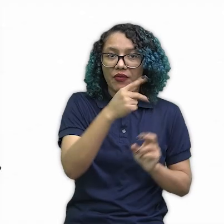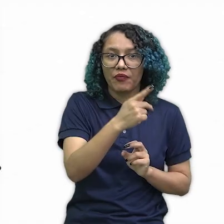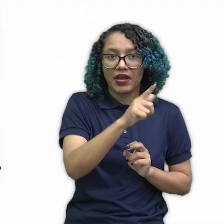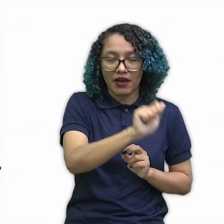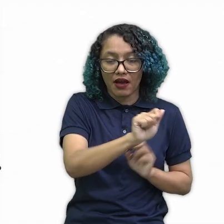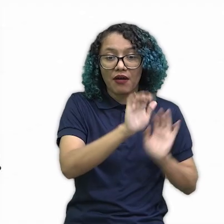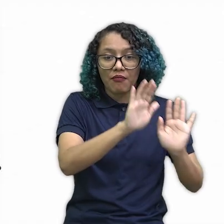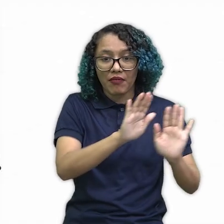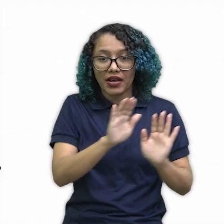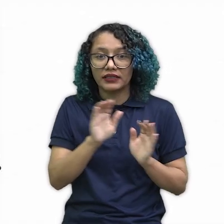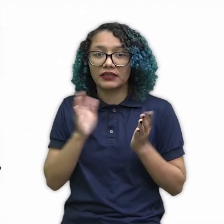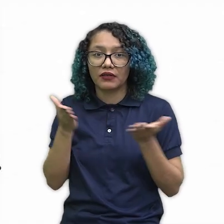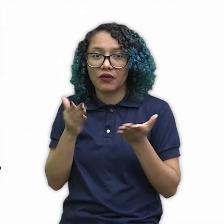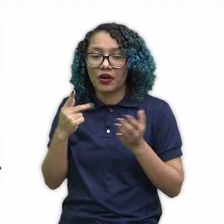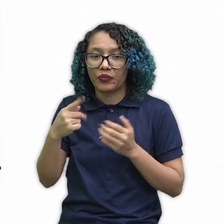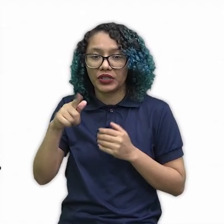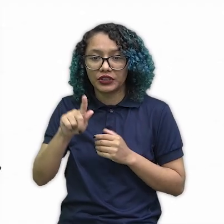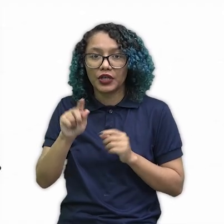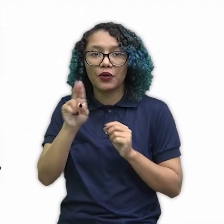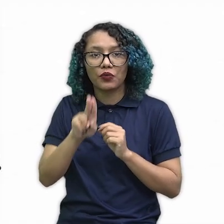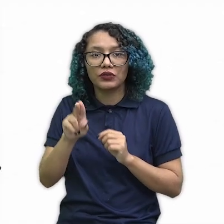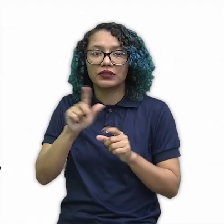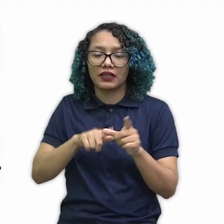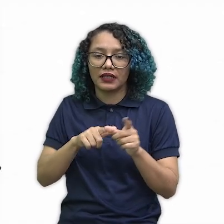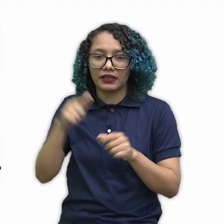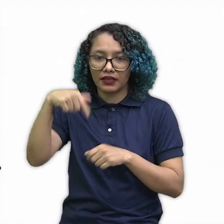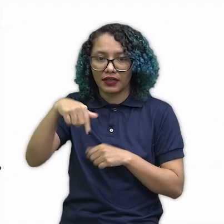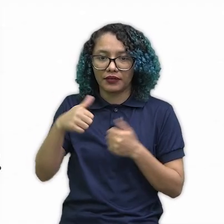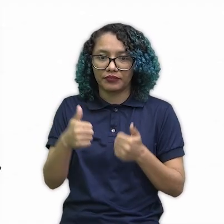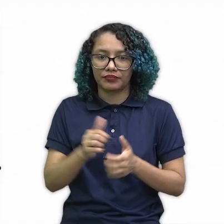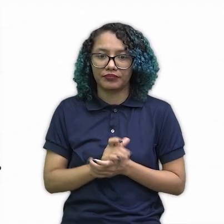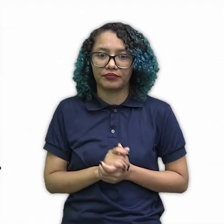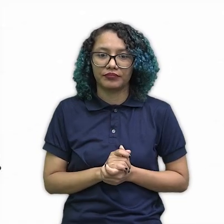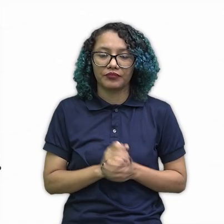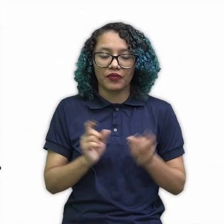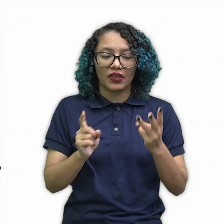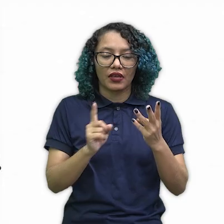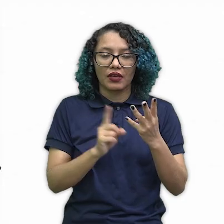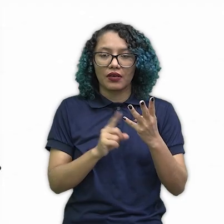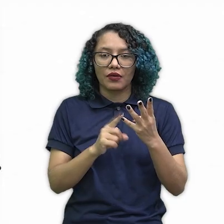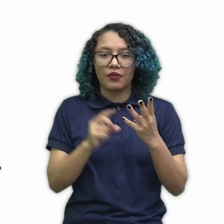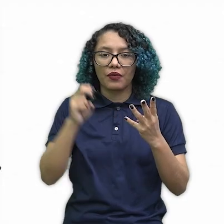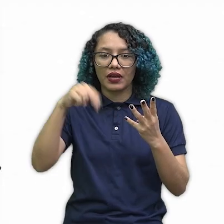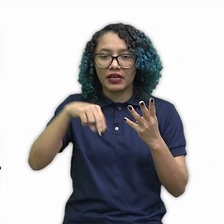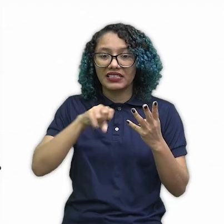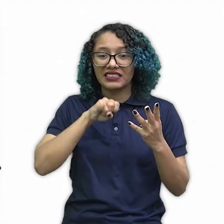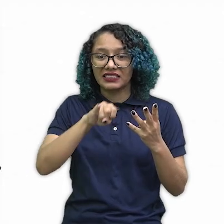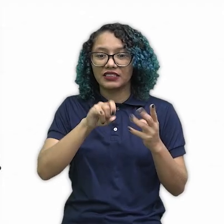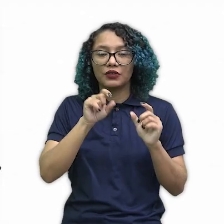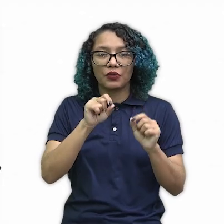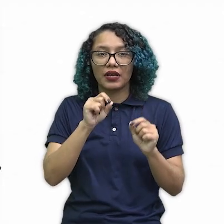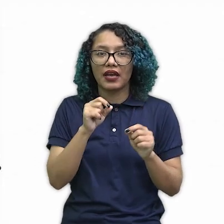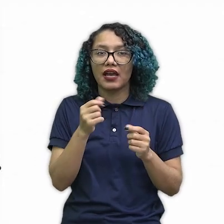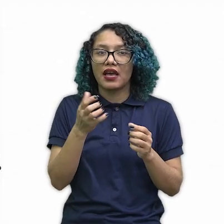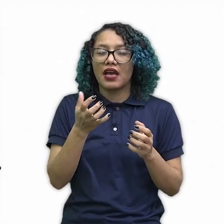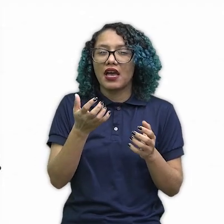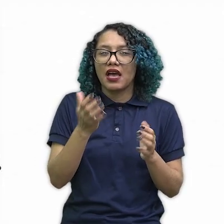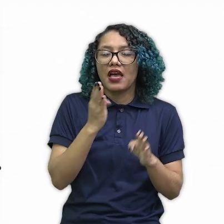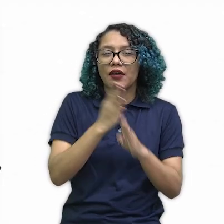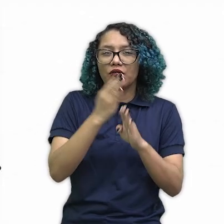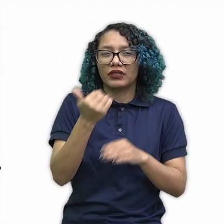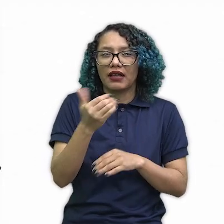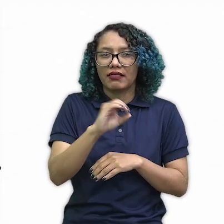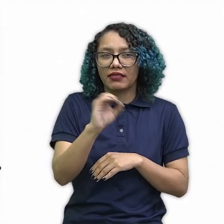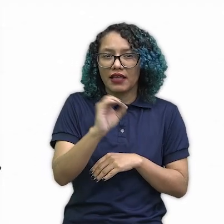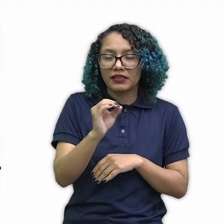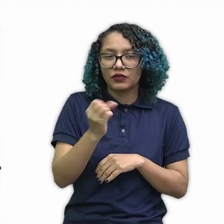o N é o índice do termo que a gente deseja encontrar, né? Se a gente quiser o 10º termo, então o N vai ser igual a 10. Se a gente quiser o 20º